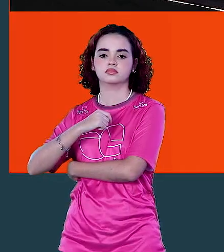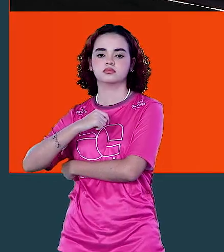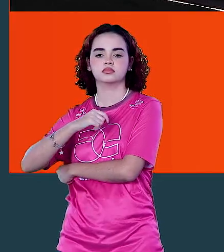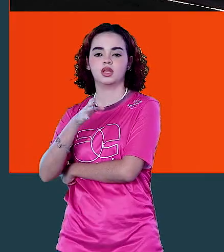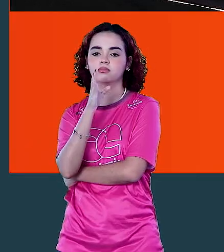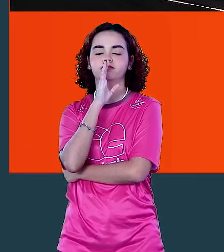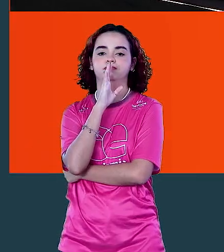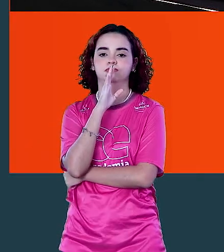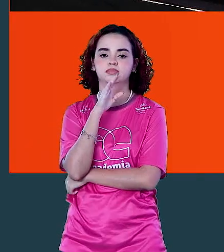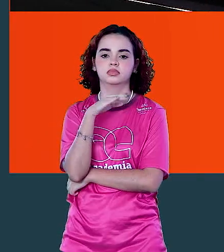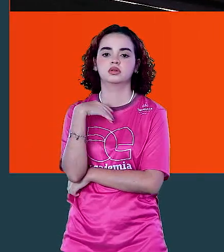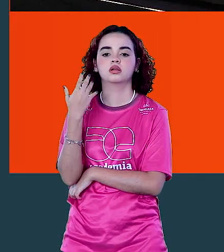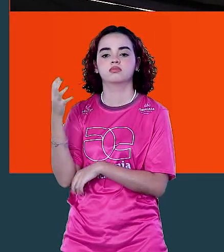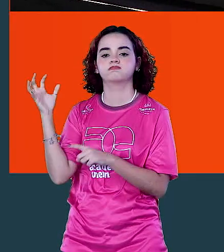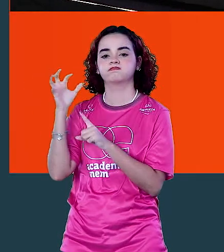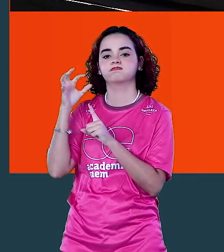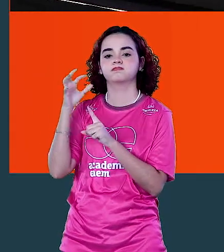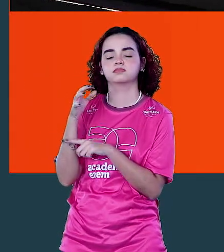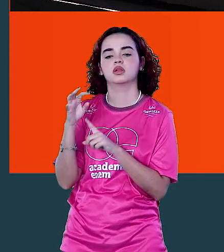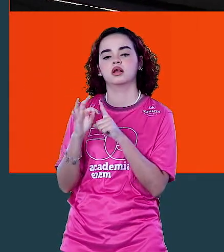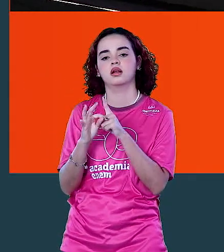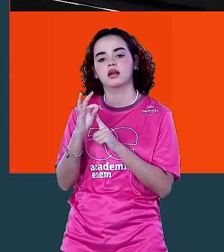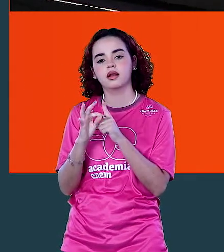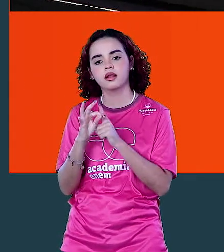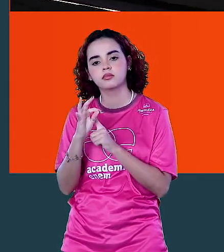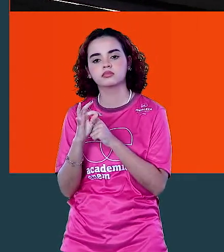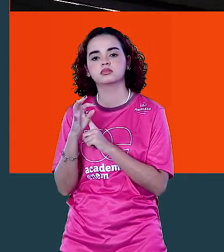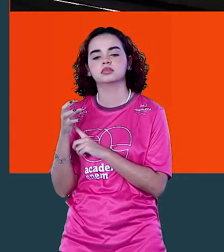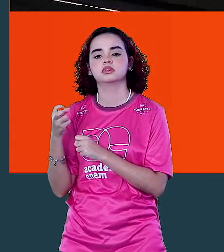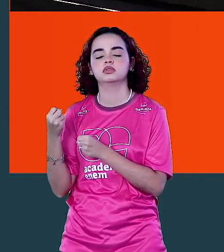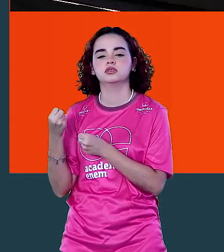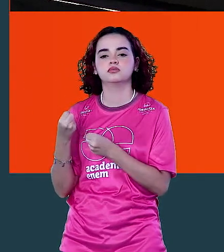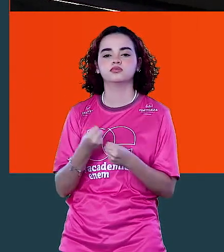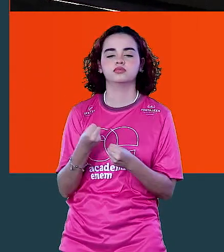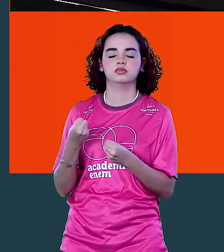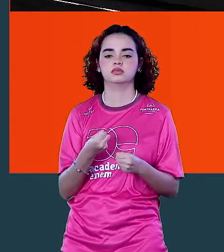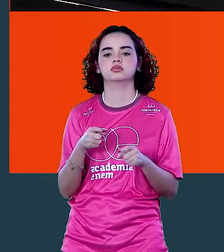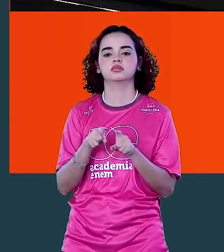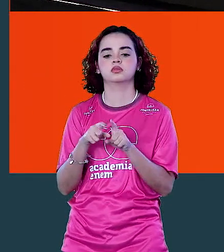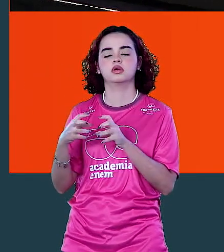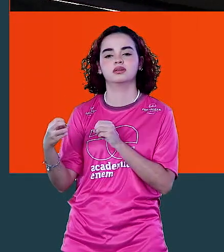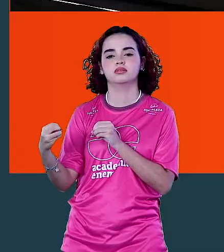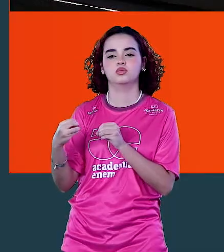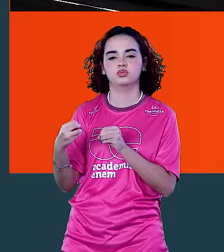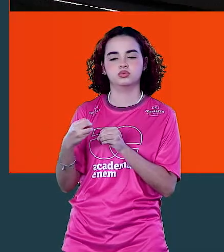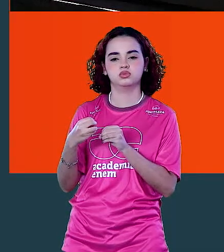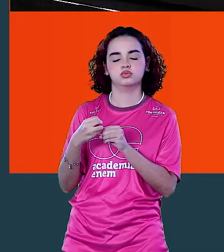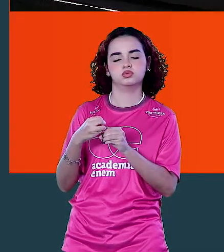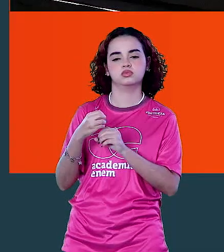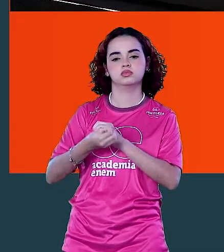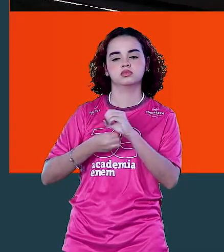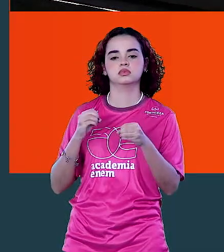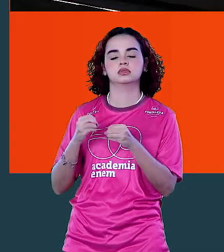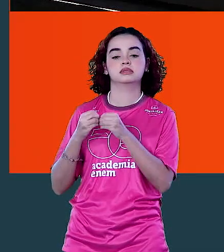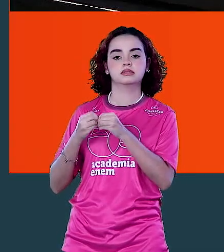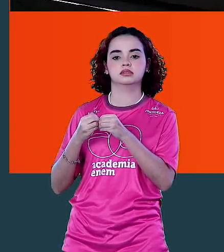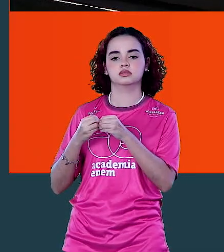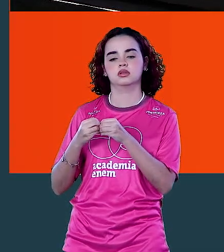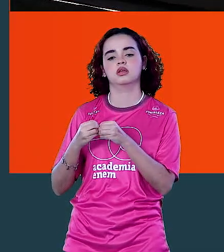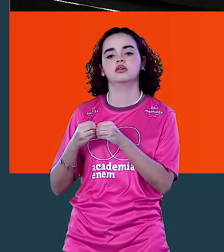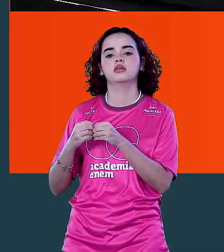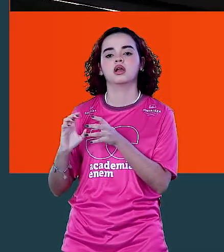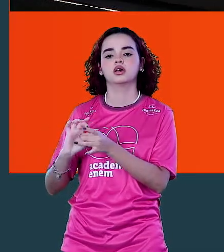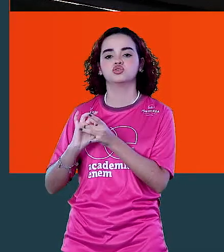pela pressão e pela temperatura, a gente induz. A gente aproxima tanto as moléculas que induz elas a ter